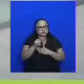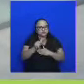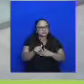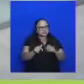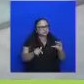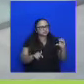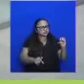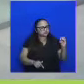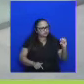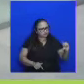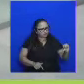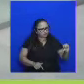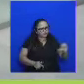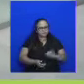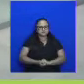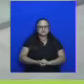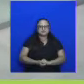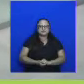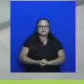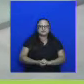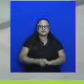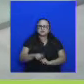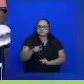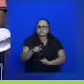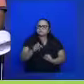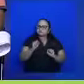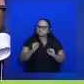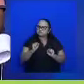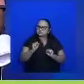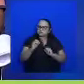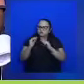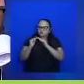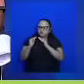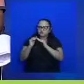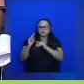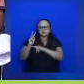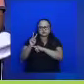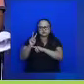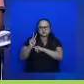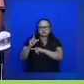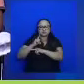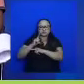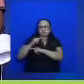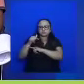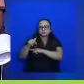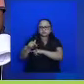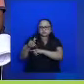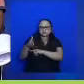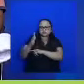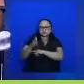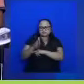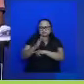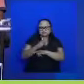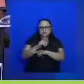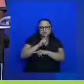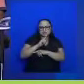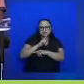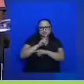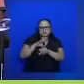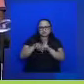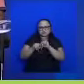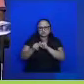7, 9. Senhores auditores, os senhores confirmam os 7 números sorteados para cada uma das 7 colunas do Super